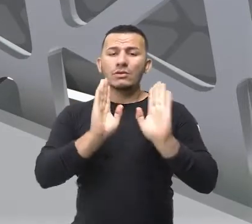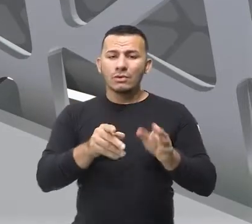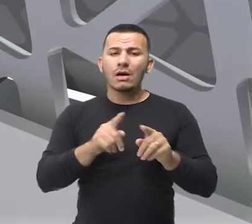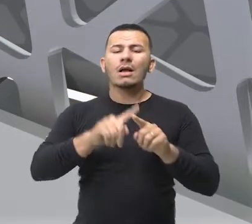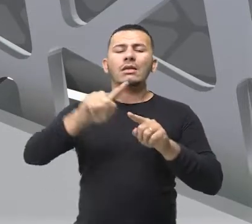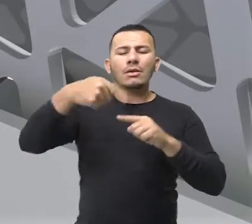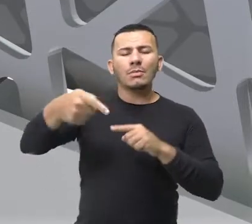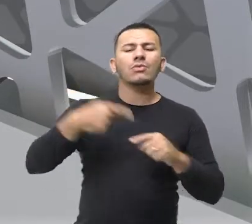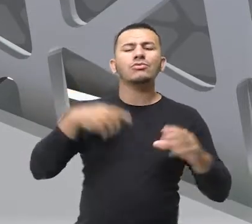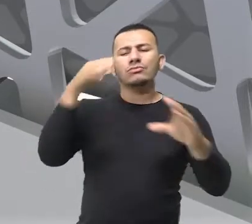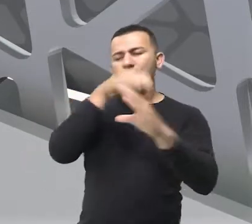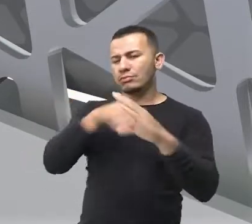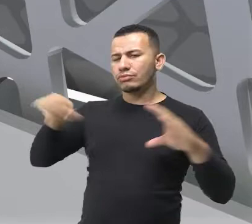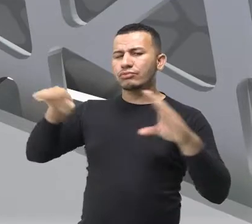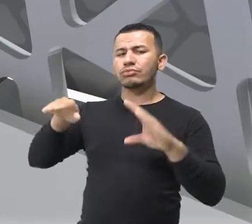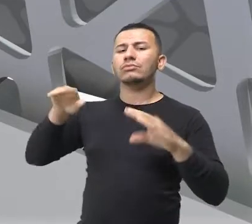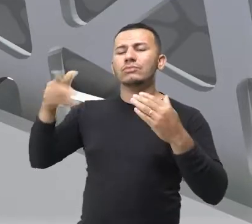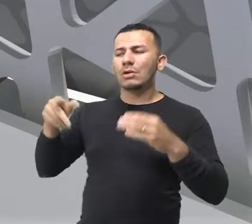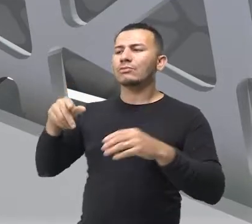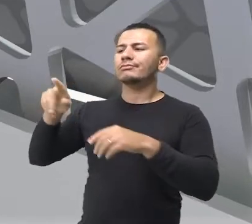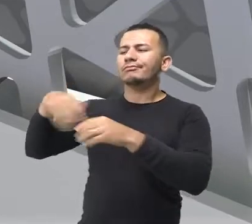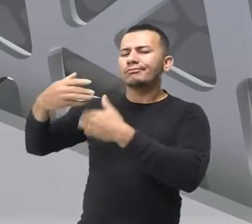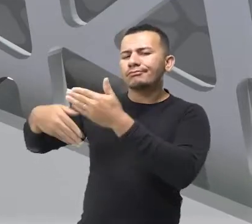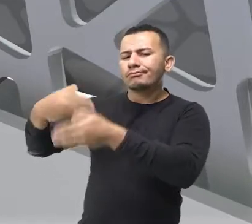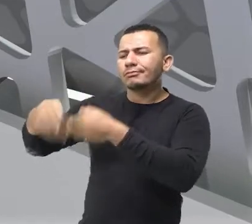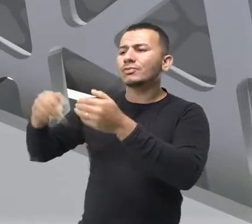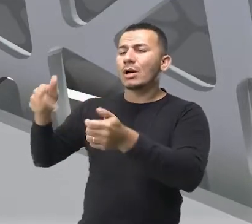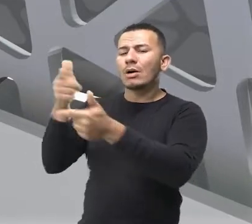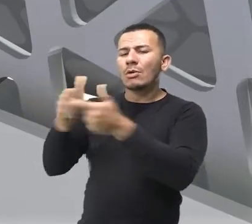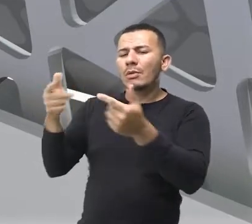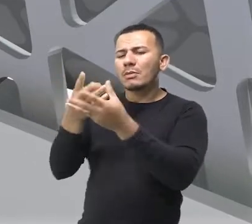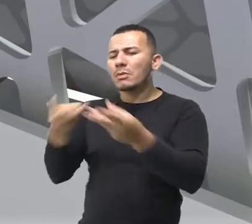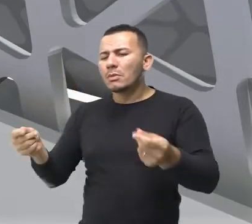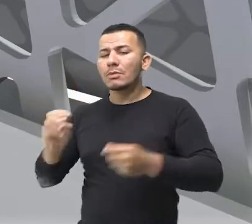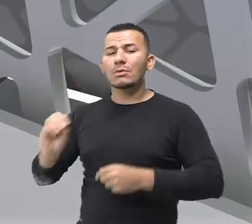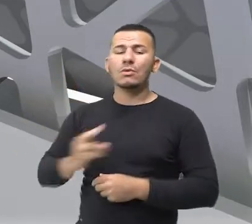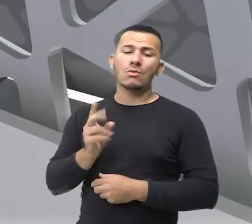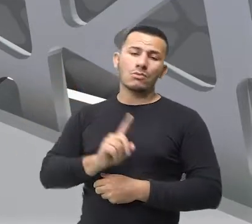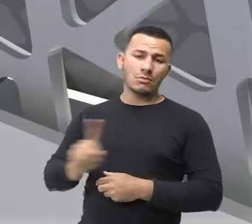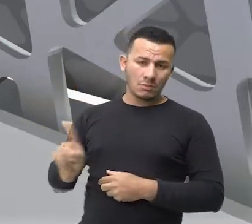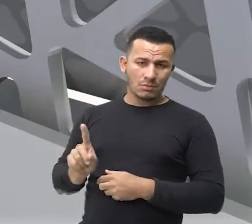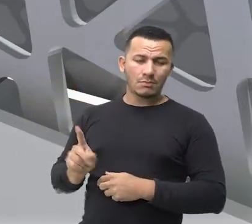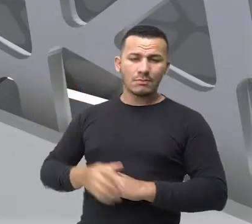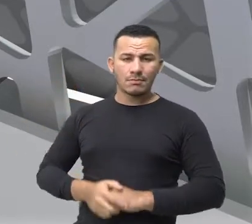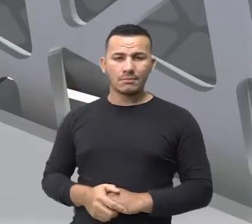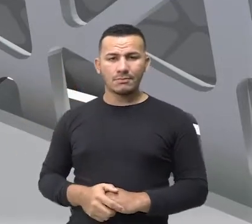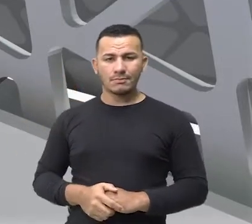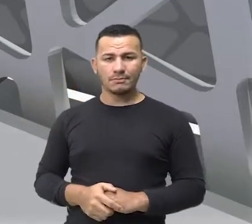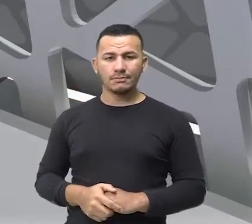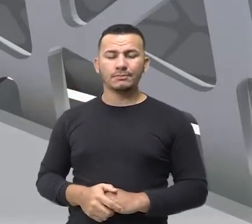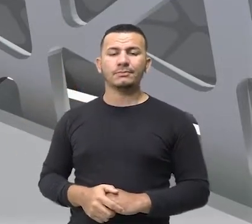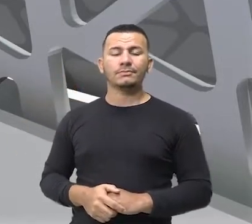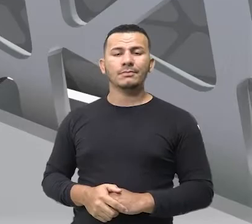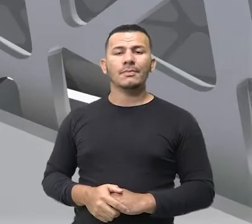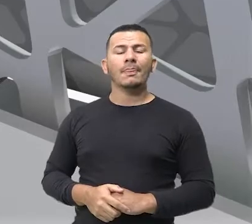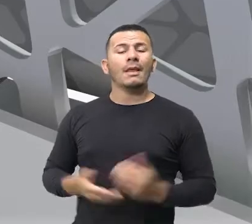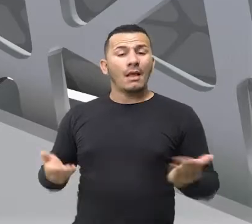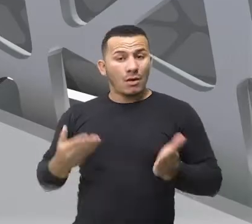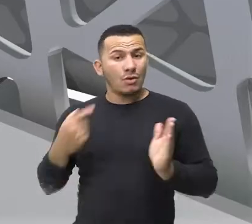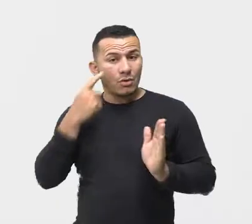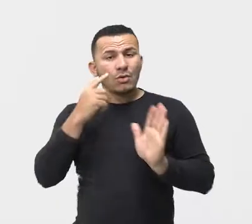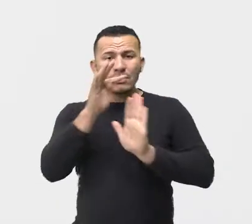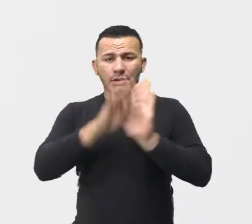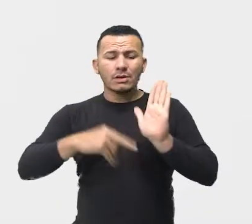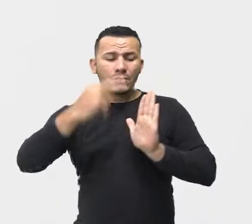ela seja resolvido seja que o seu problema seja resolvido pela empresa que prestou o serviço Vamos ler uma